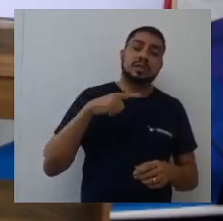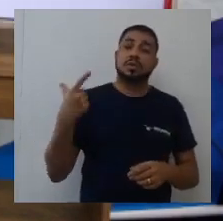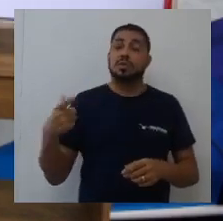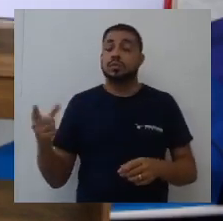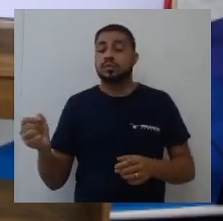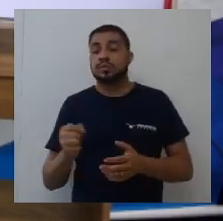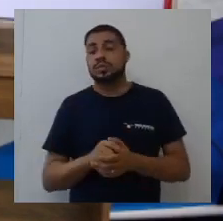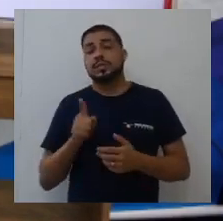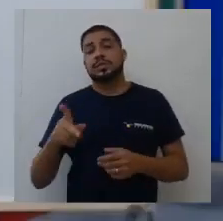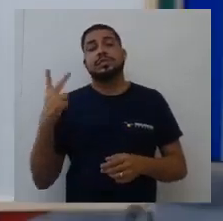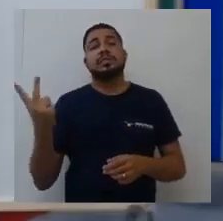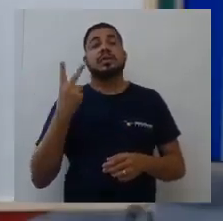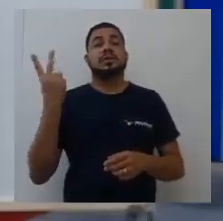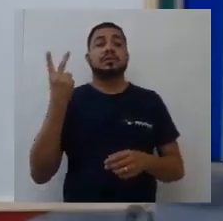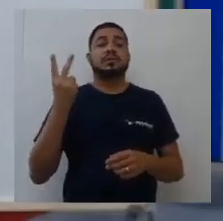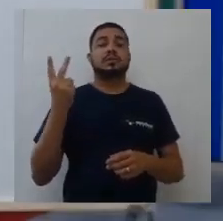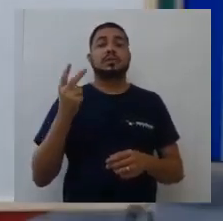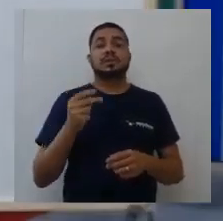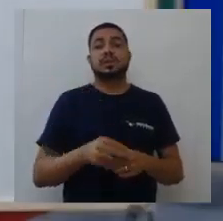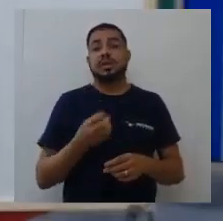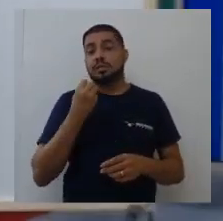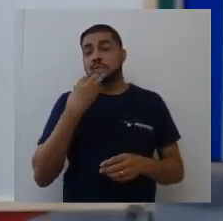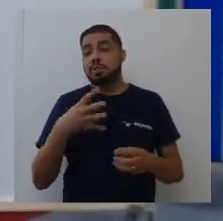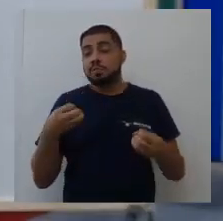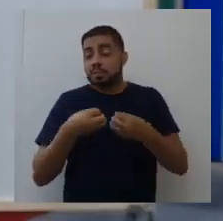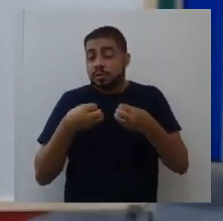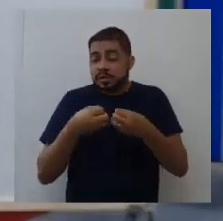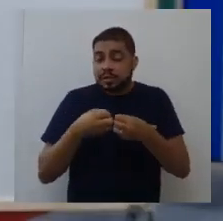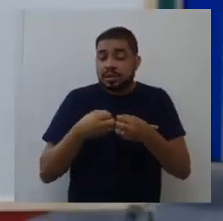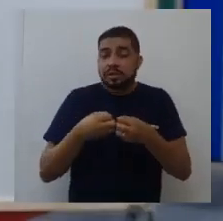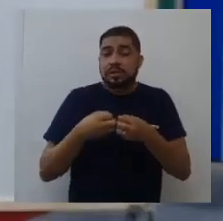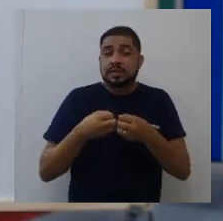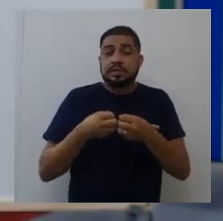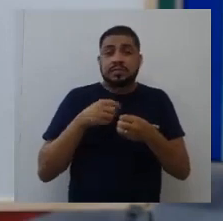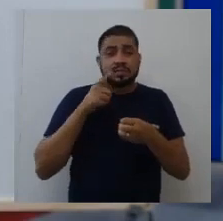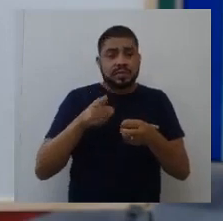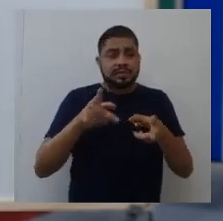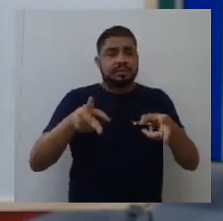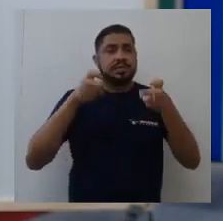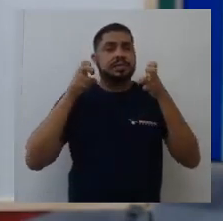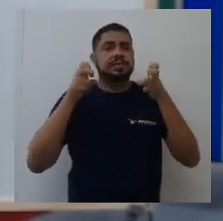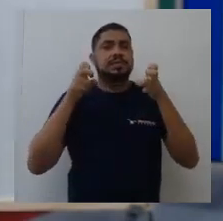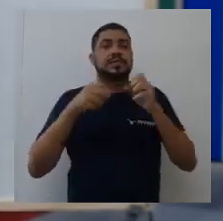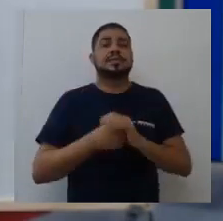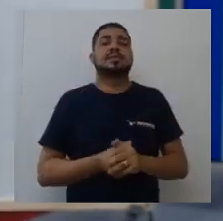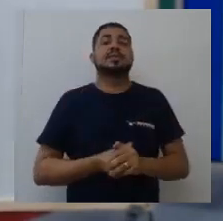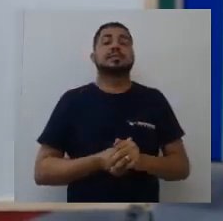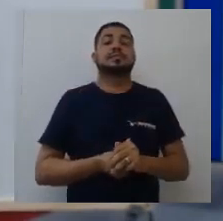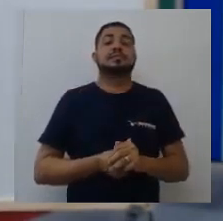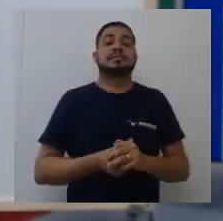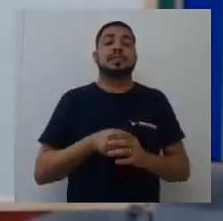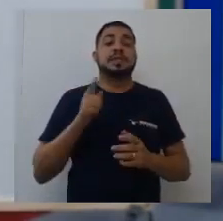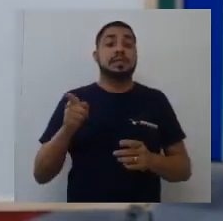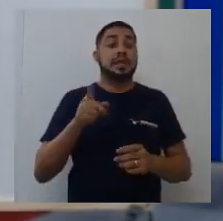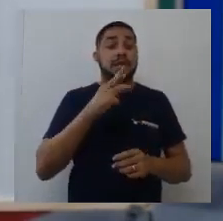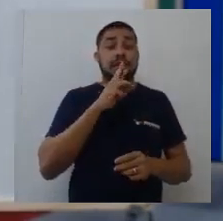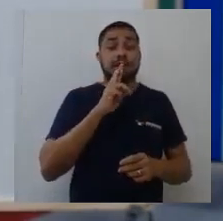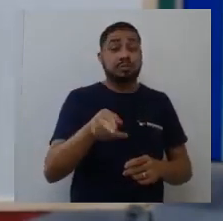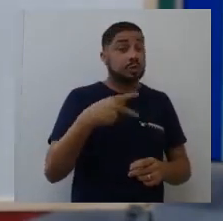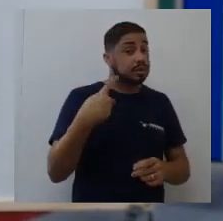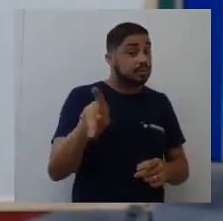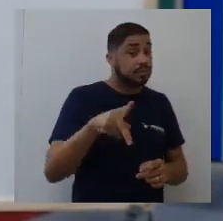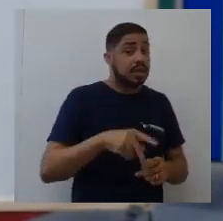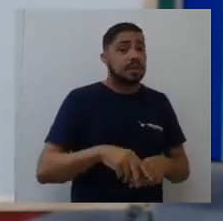Por isso que esse valor aqui, ó, vai ser uma boa aproximação. No caso, você vai observar que diante dessa tua resposta, você vai